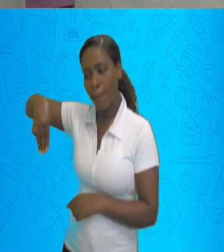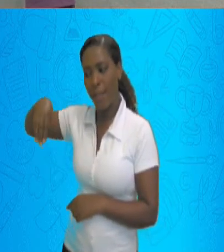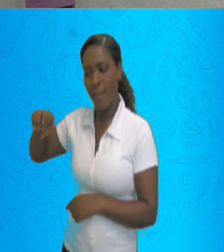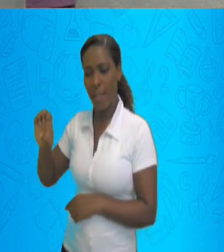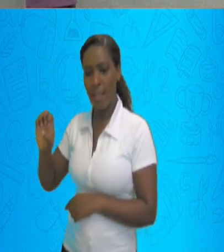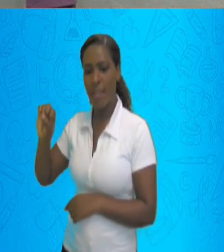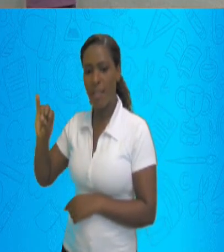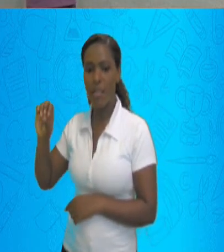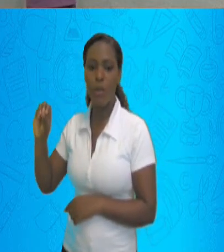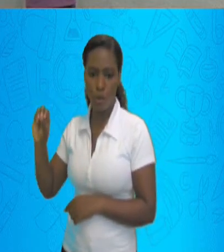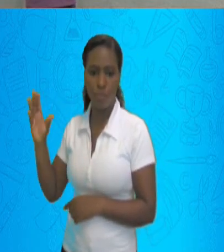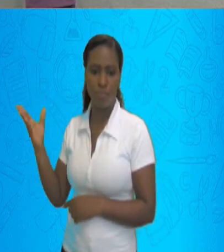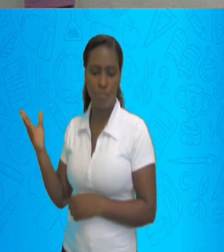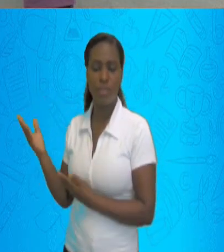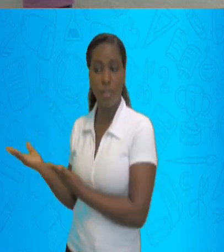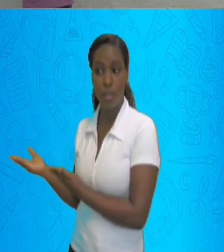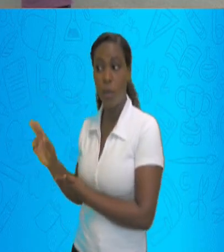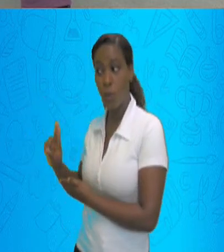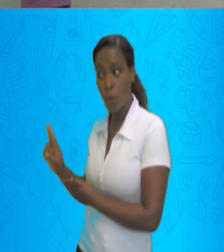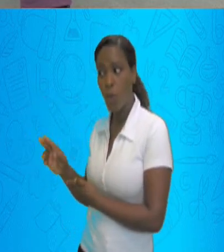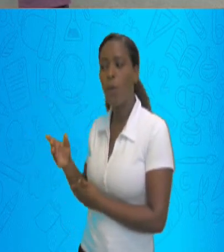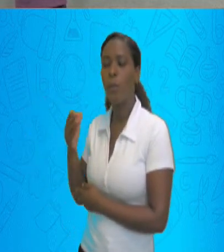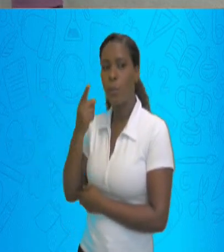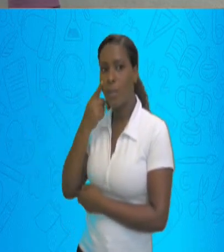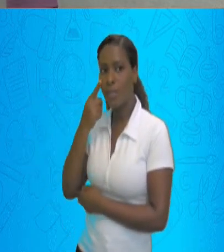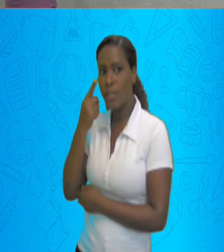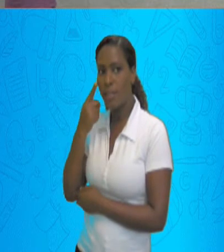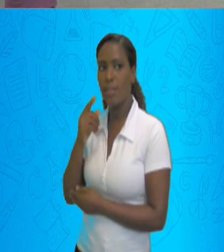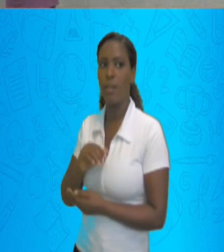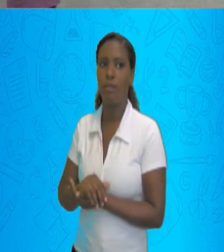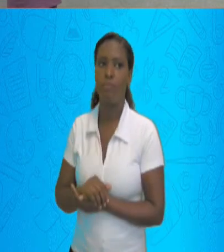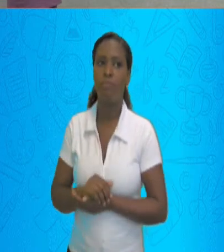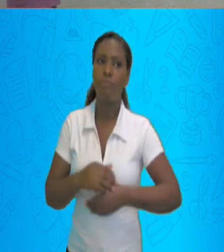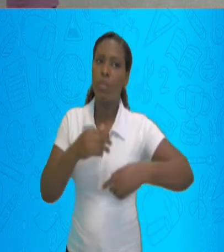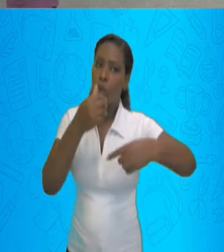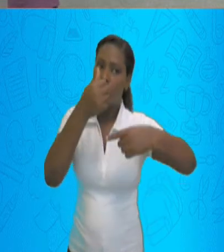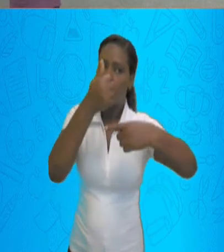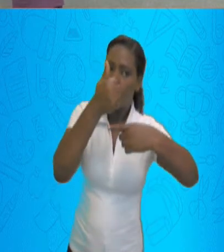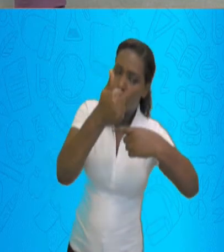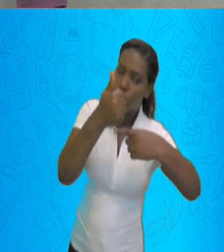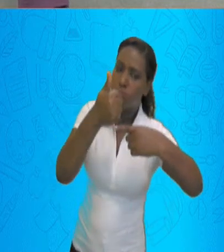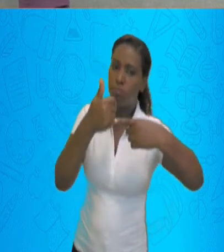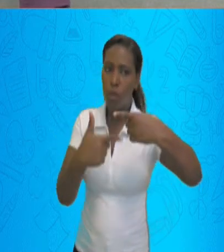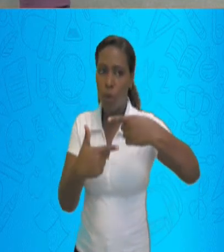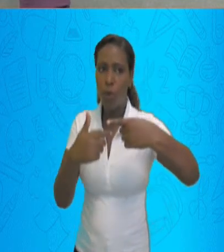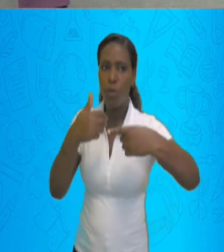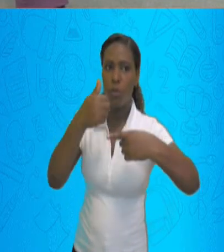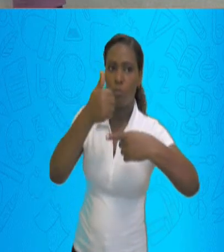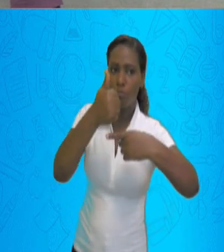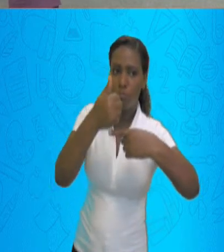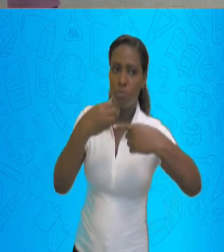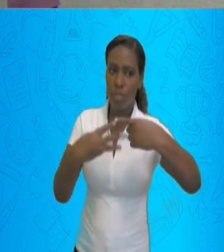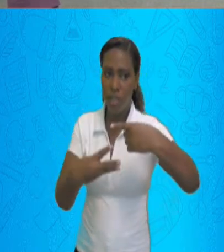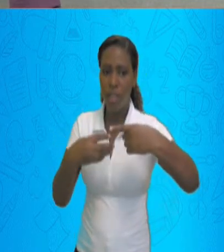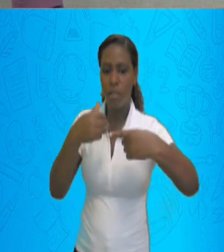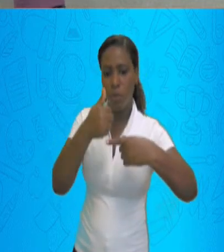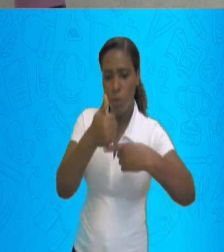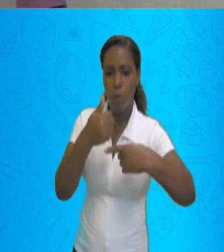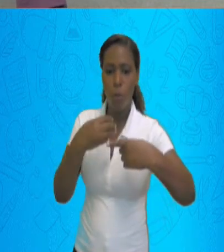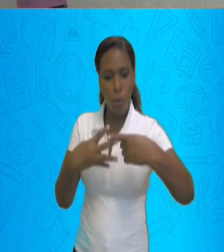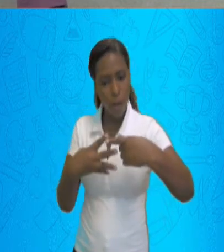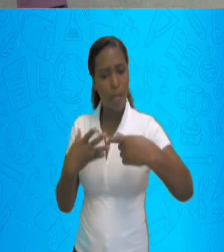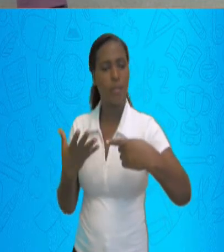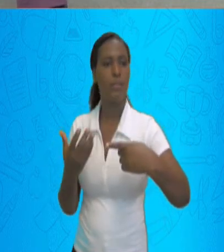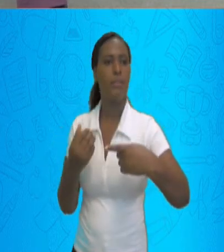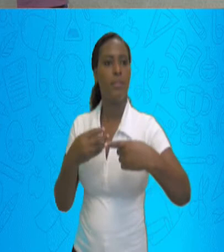escrevo? 1/3. Eu não posso falar 1/3. Uma figura fracionada em 4 partes e pegamos